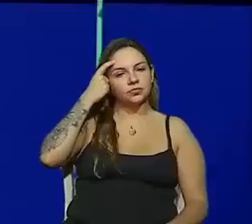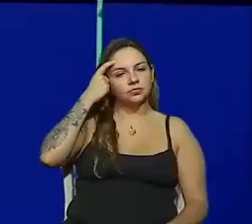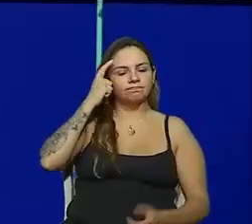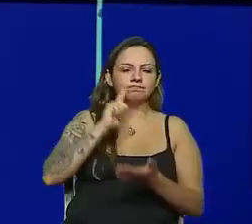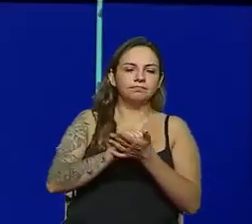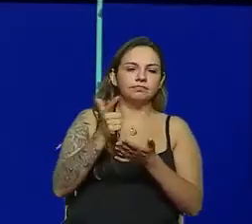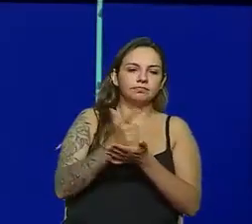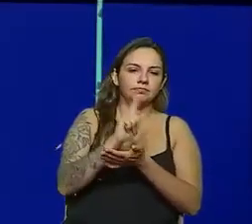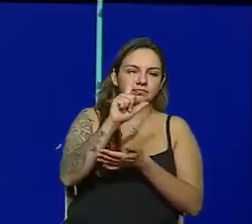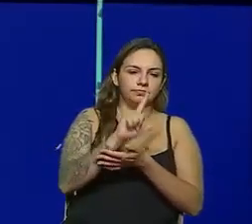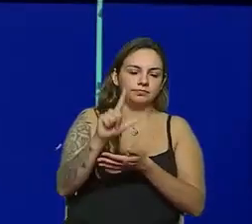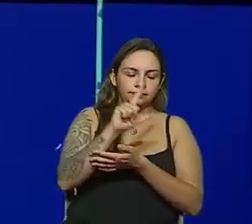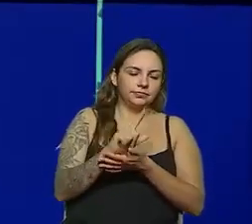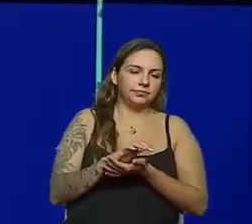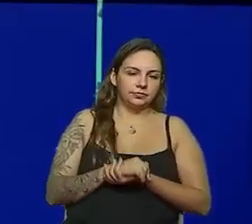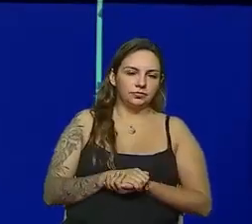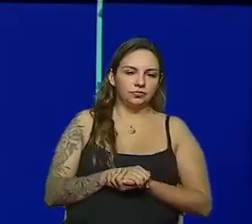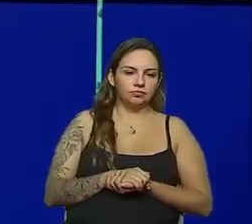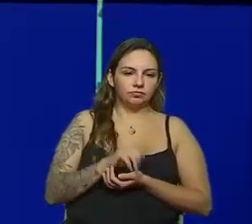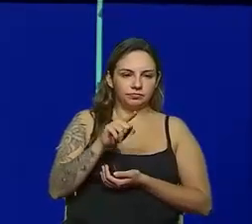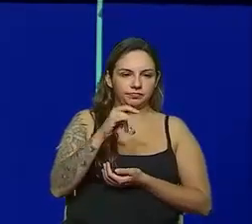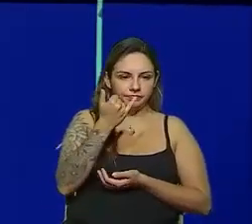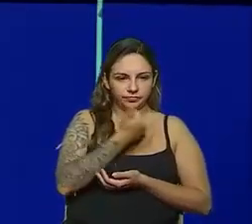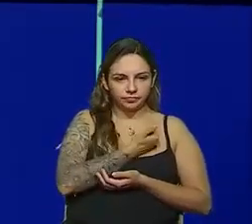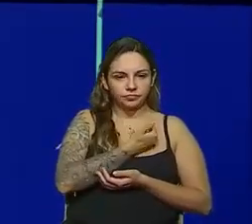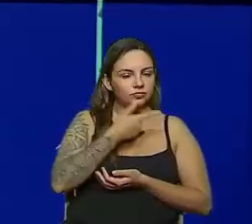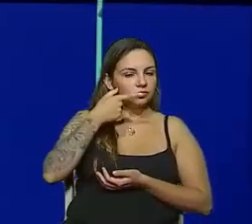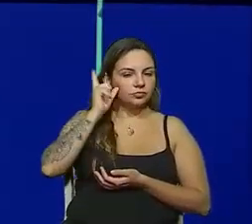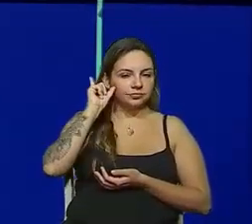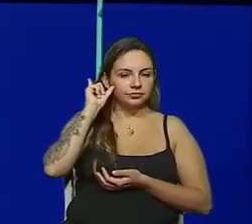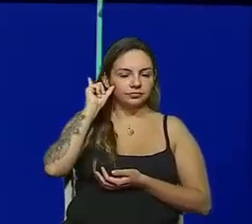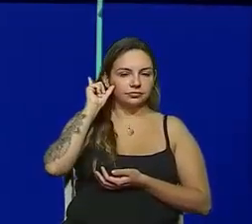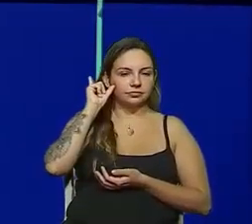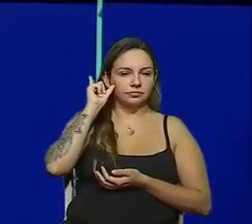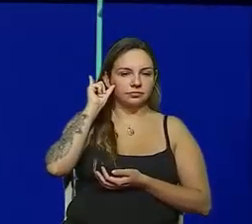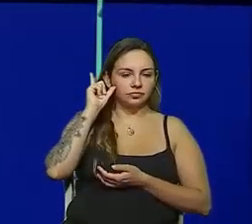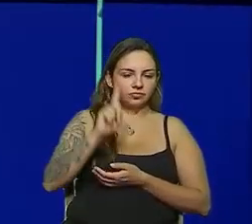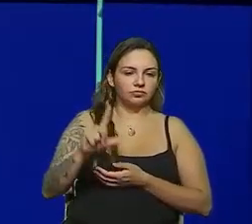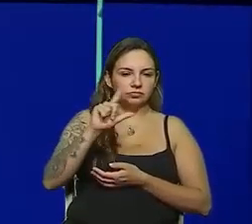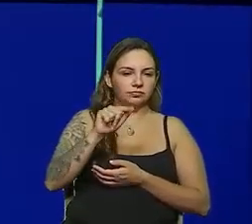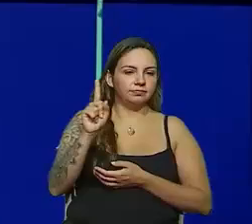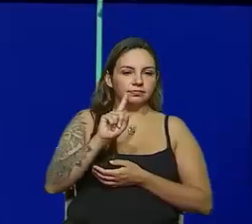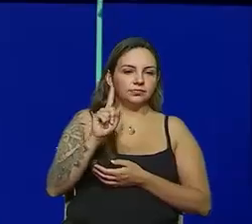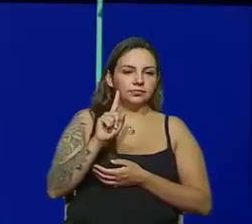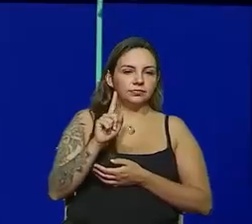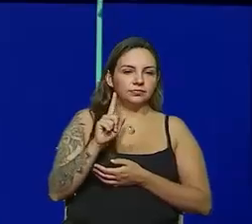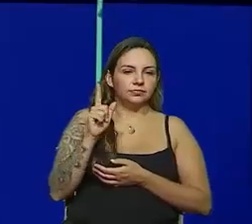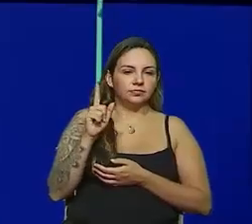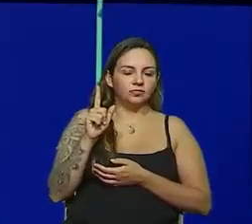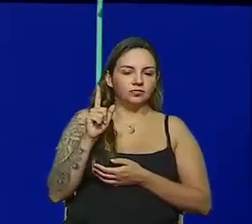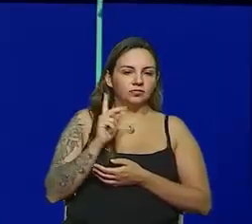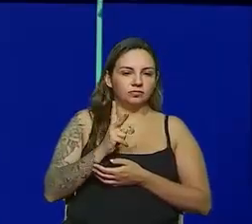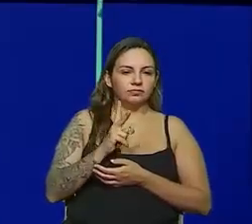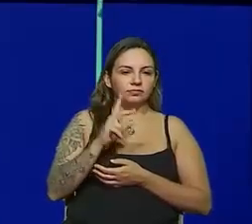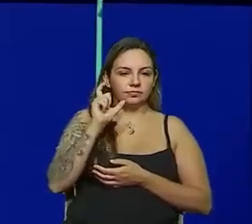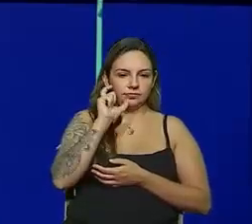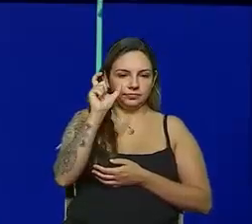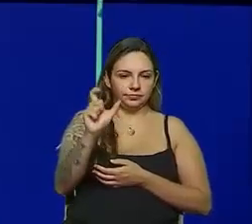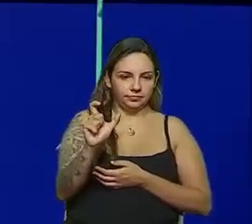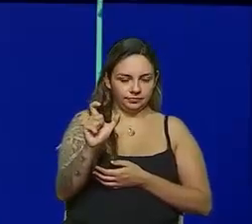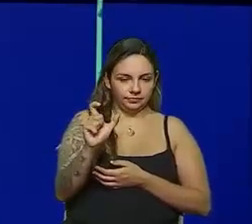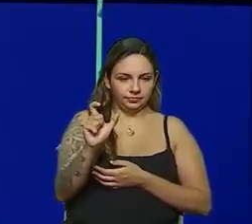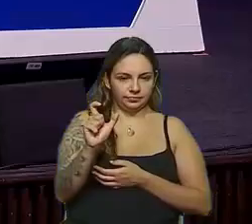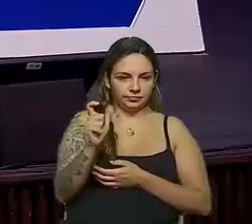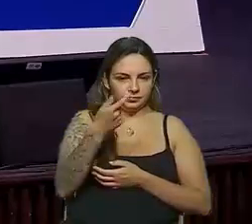no papel da literatura. Você nos disse ontem, Ana Maria, que a literatura ela não é consigna, palavra